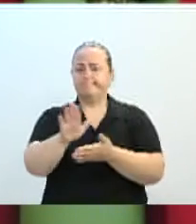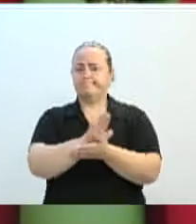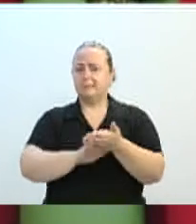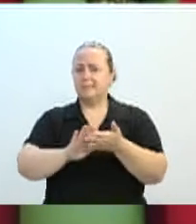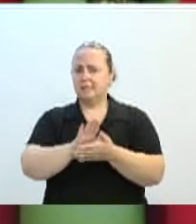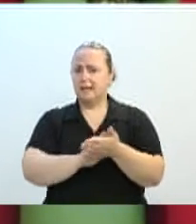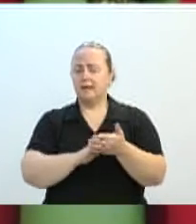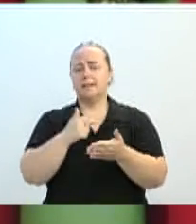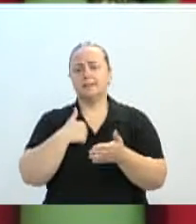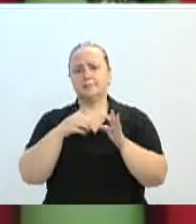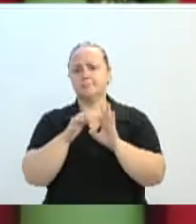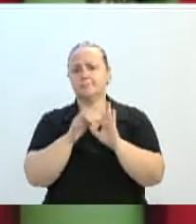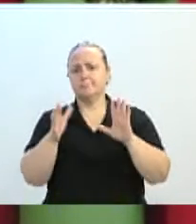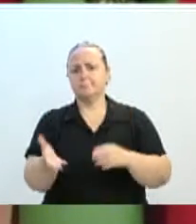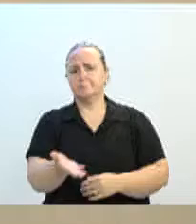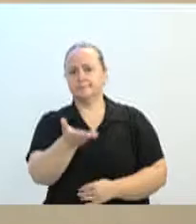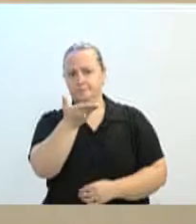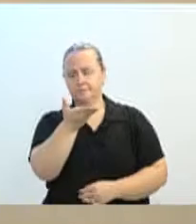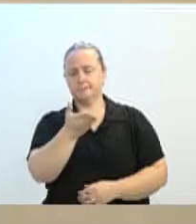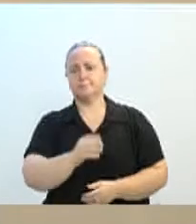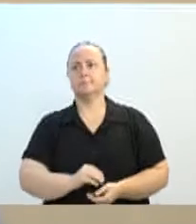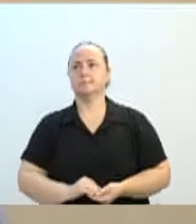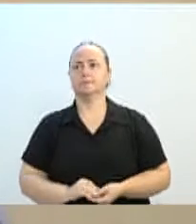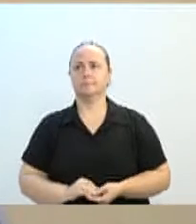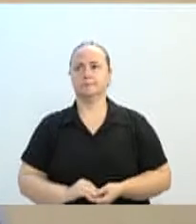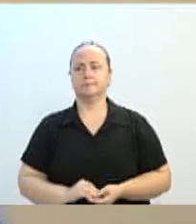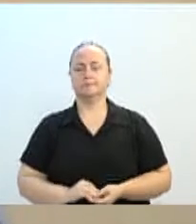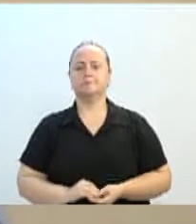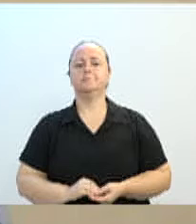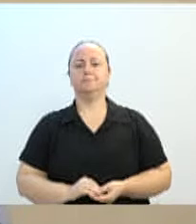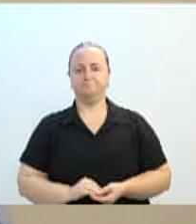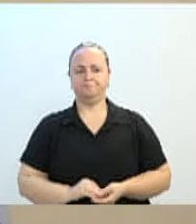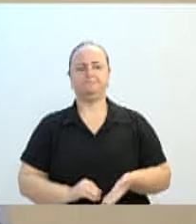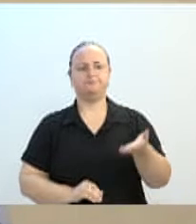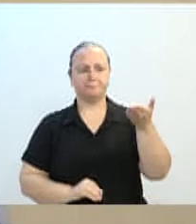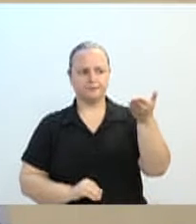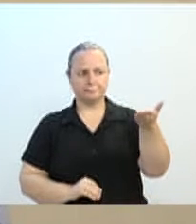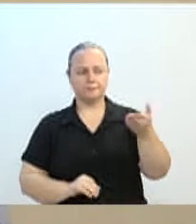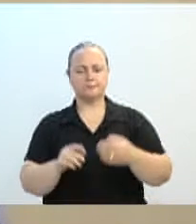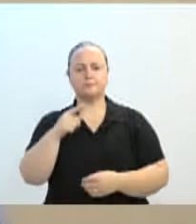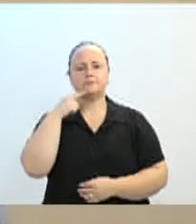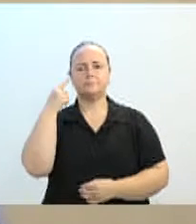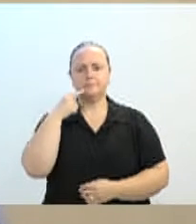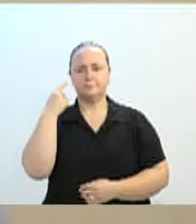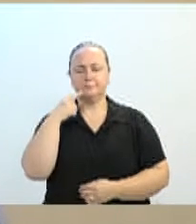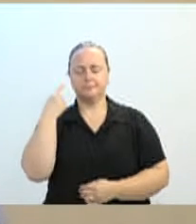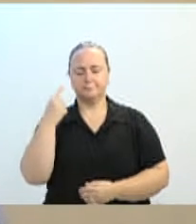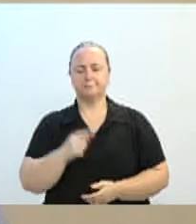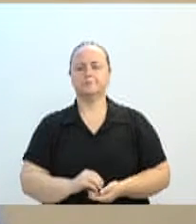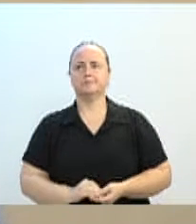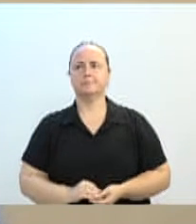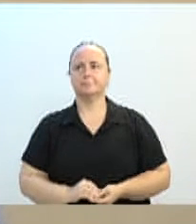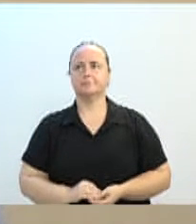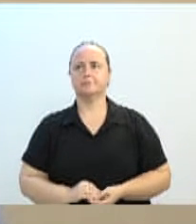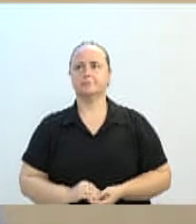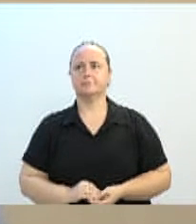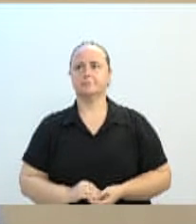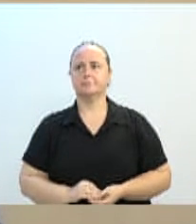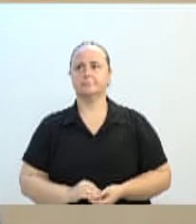tenho eu conselho uma parte o senhor a autorização do orador Vereador